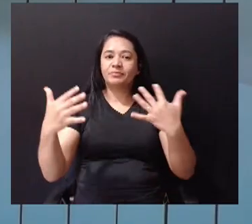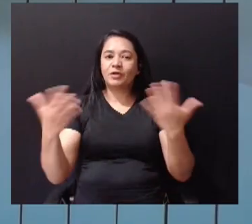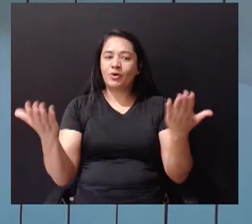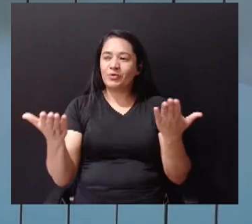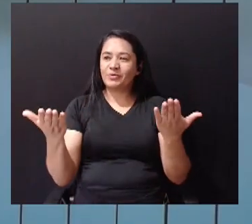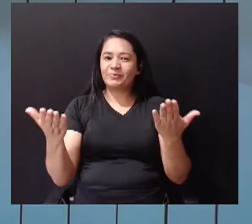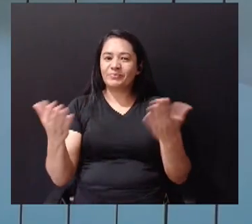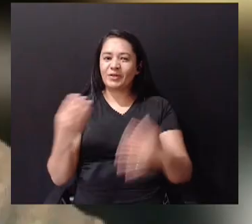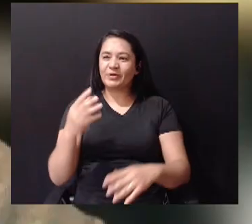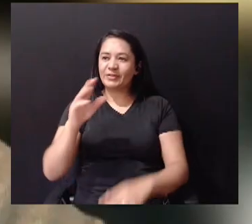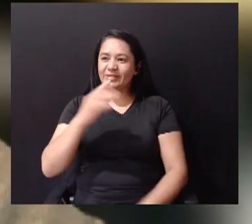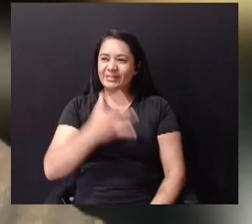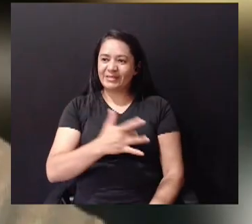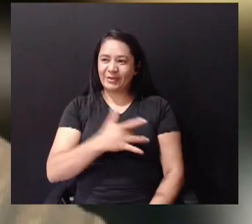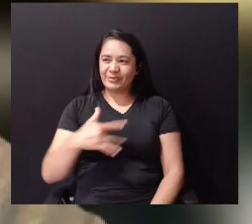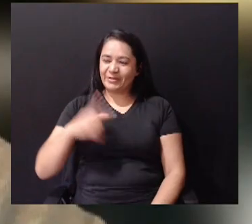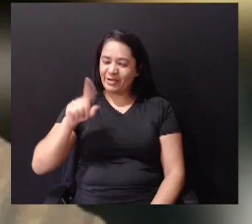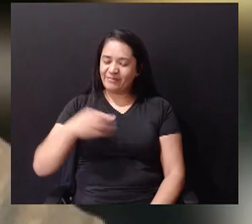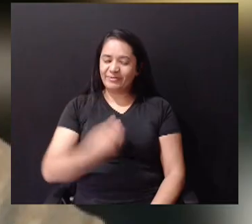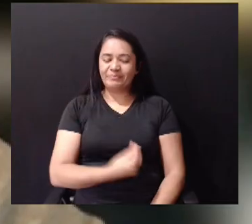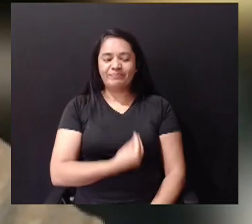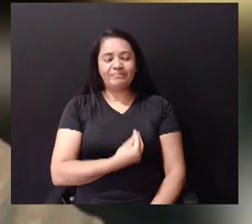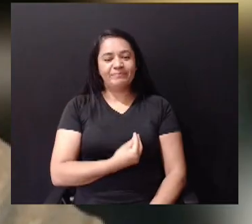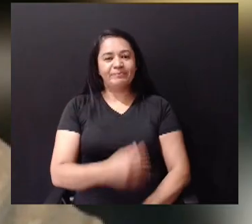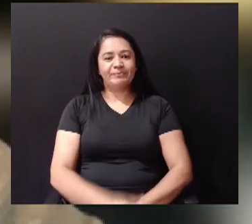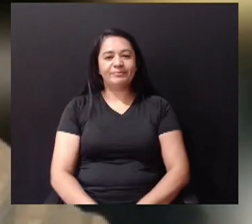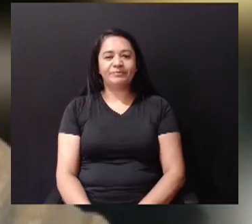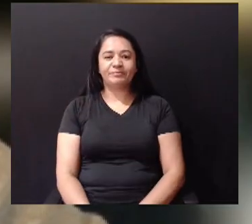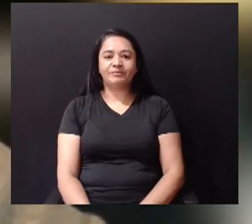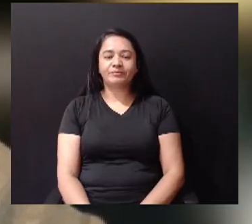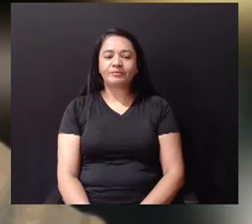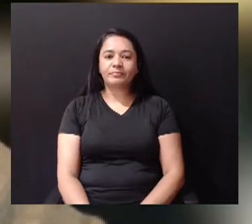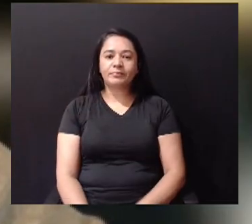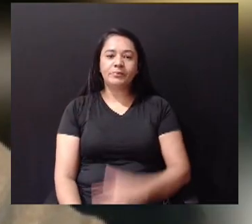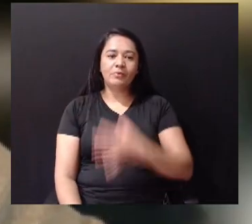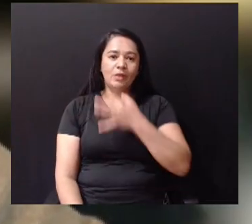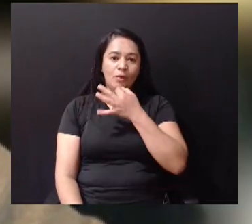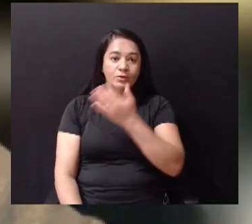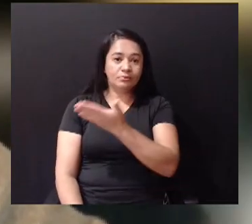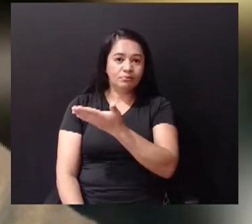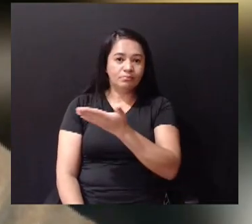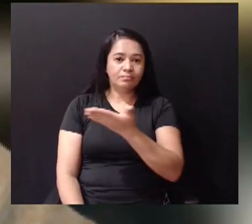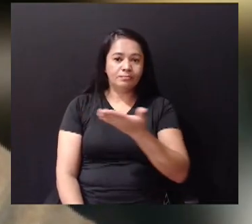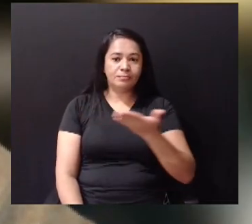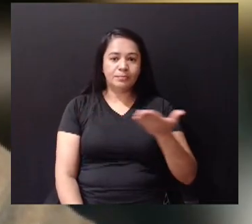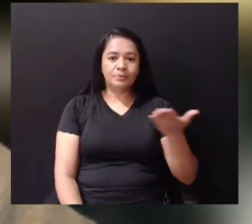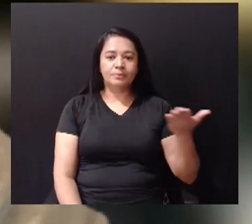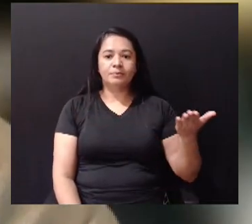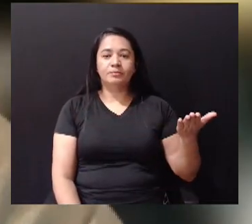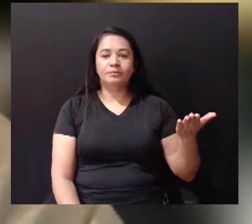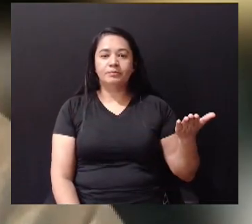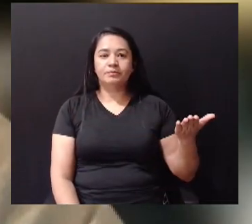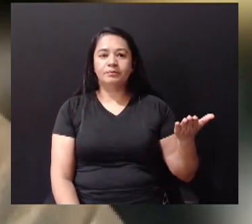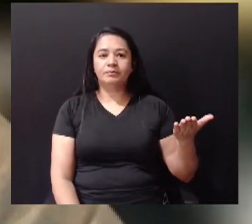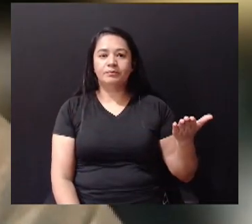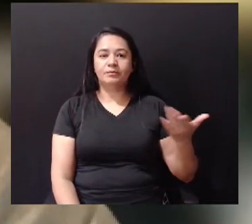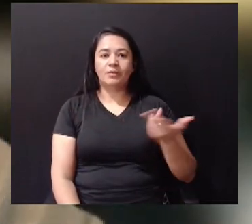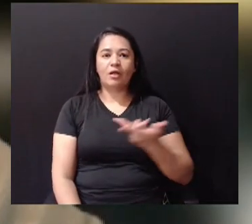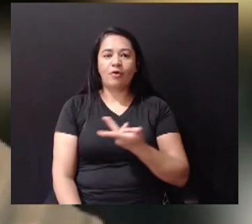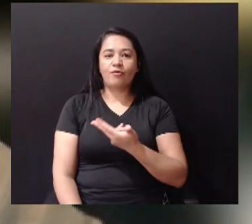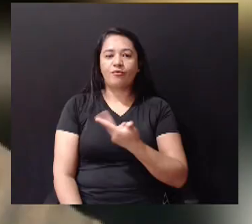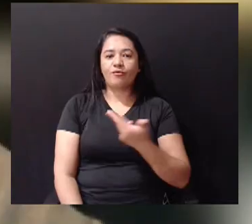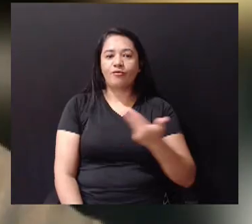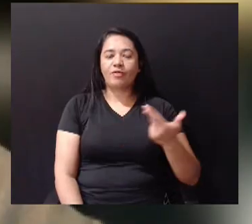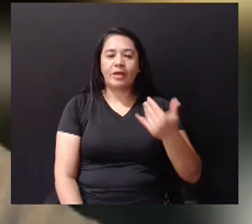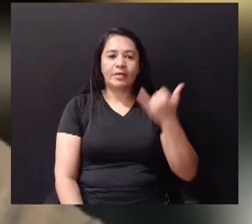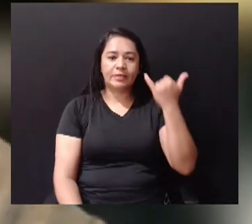Vida. Então, eu acho que para aqueles que tem várias outras, muito mais informações que a gente não